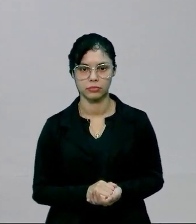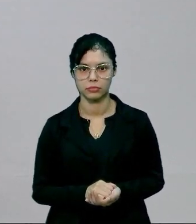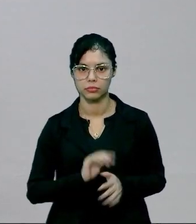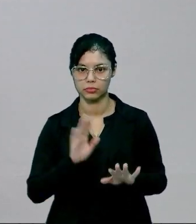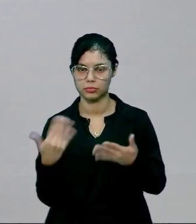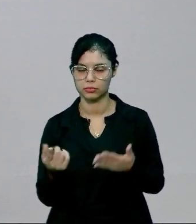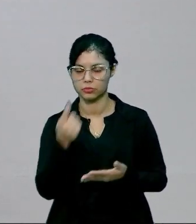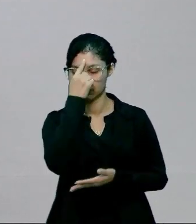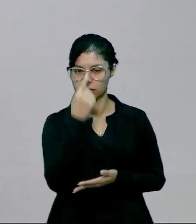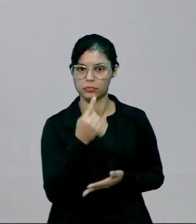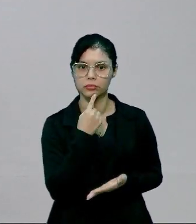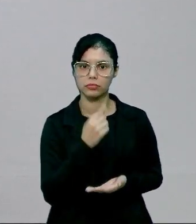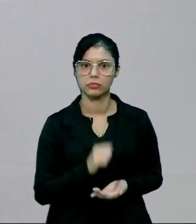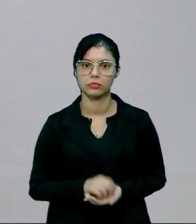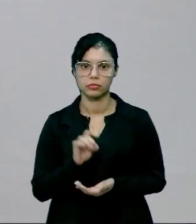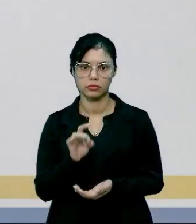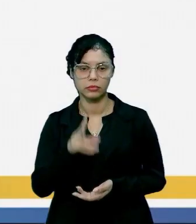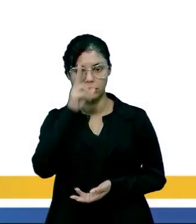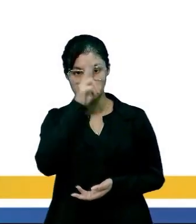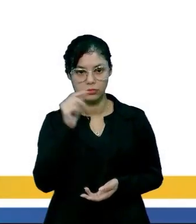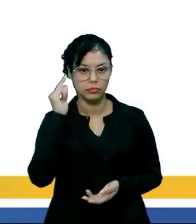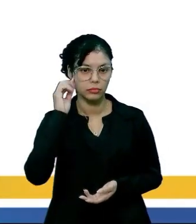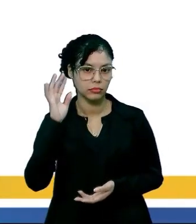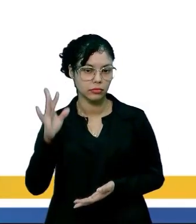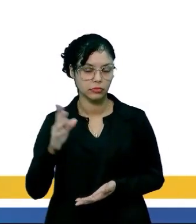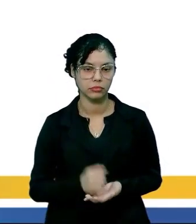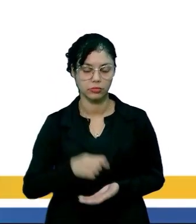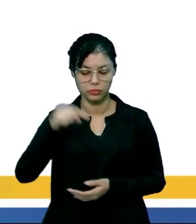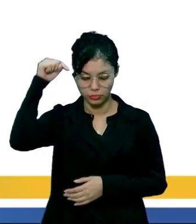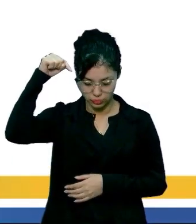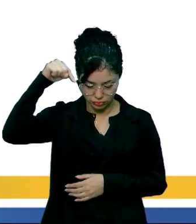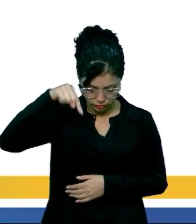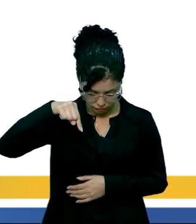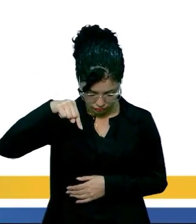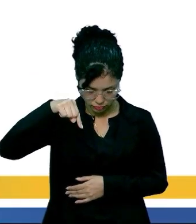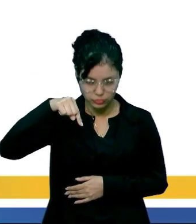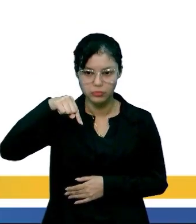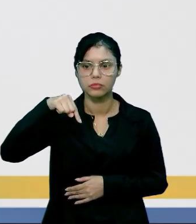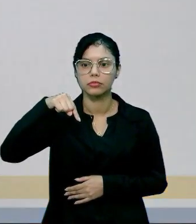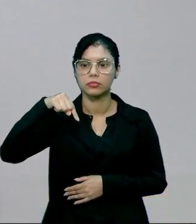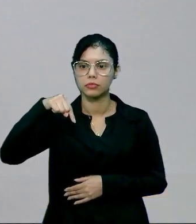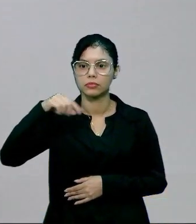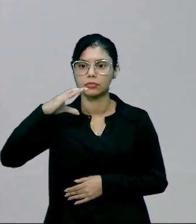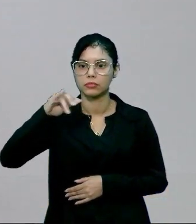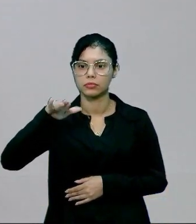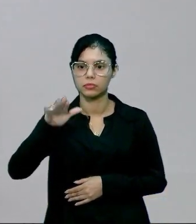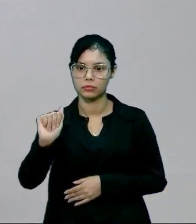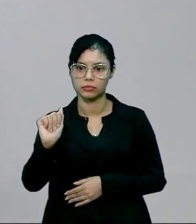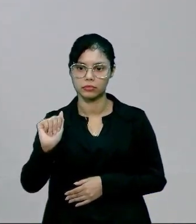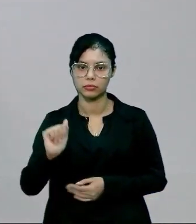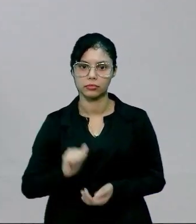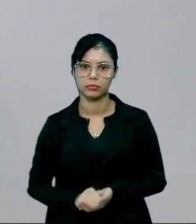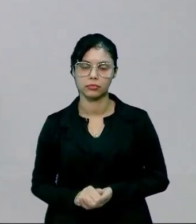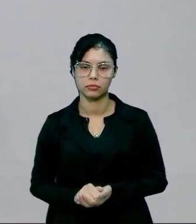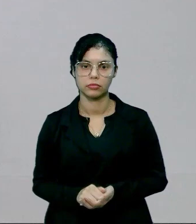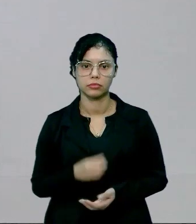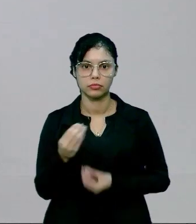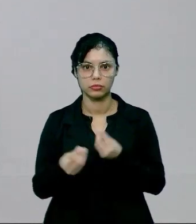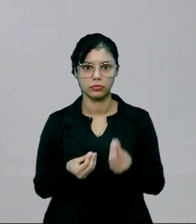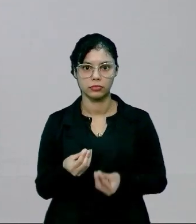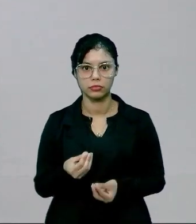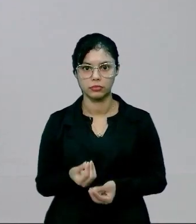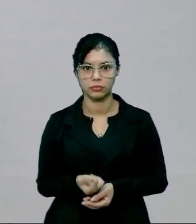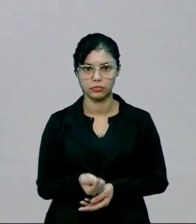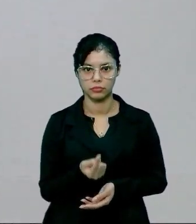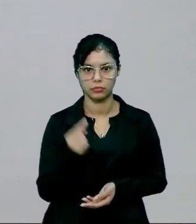qual das figuras, a gente só deve imaginar olhando numa figura dessa, tudo bem? A gente olhando na figura como se estivesse